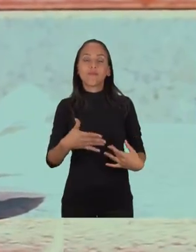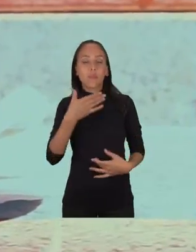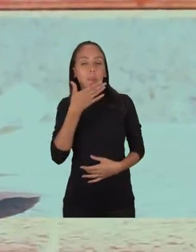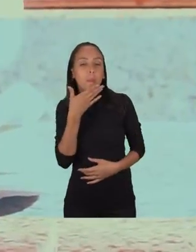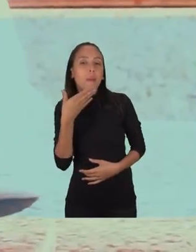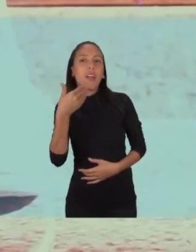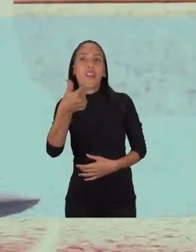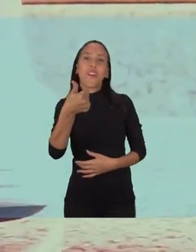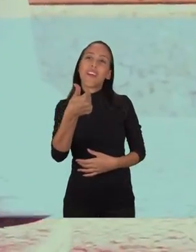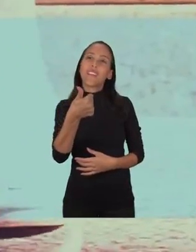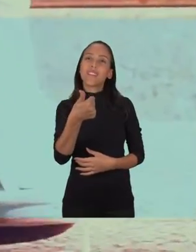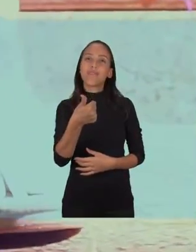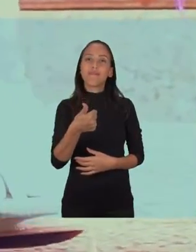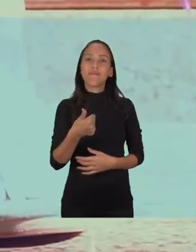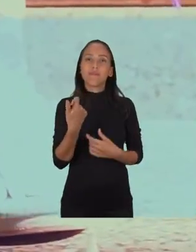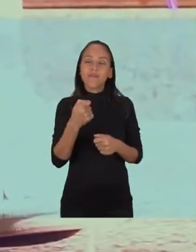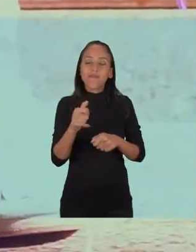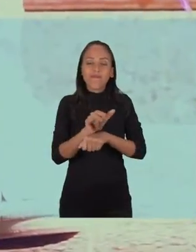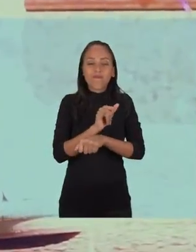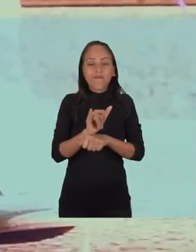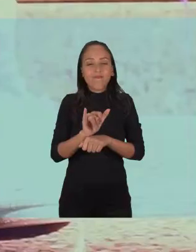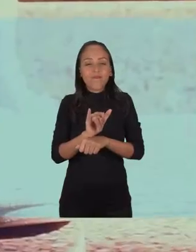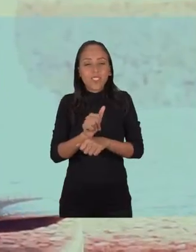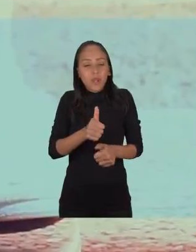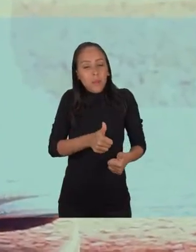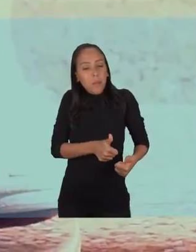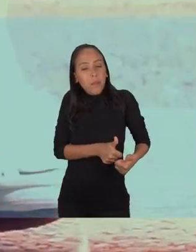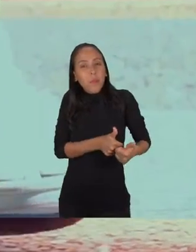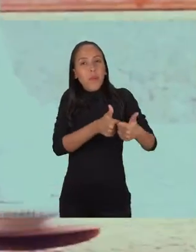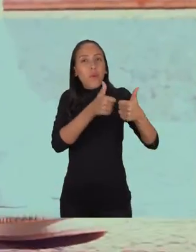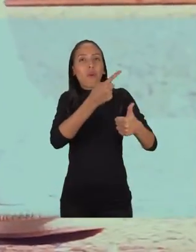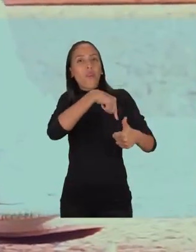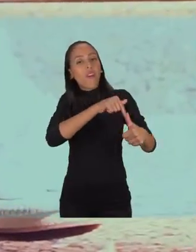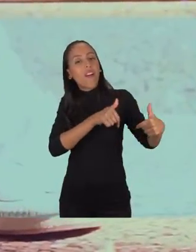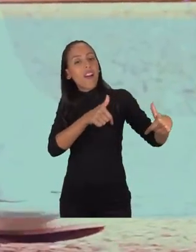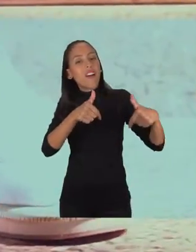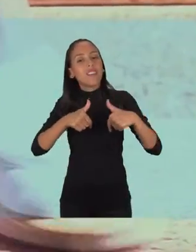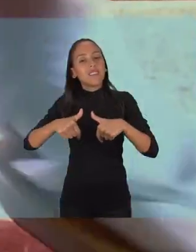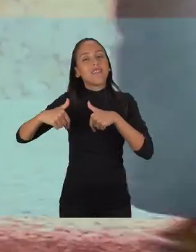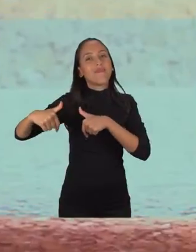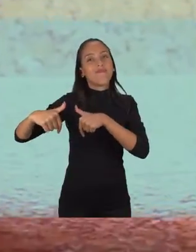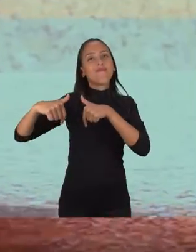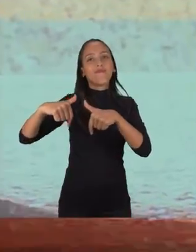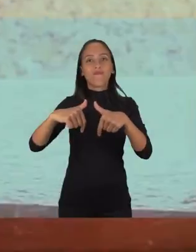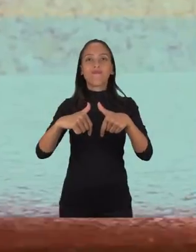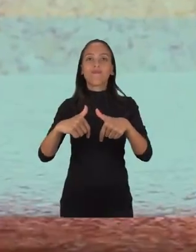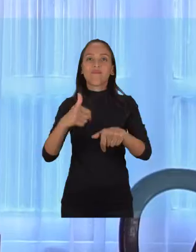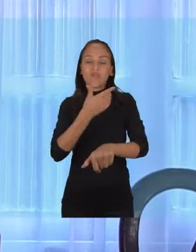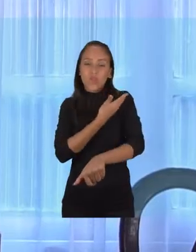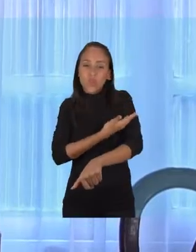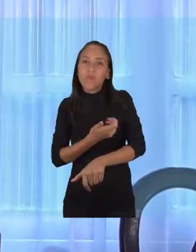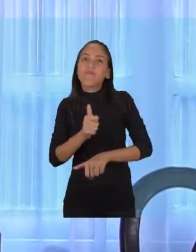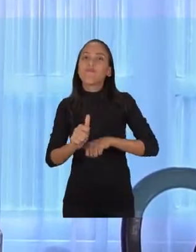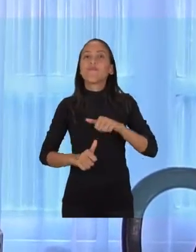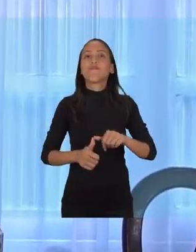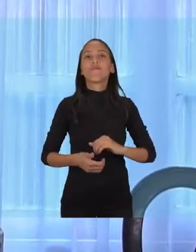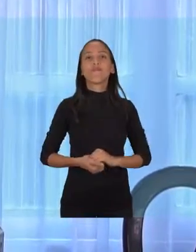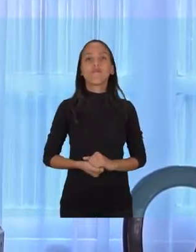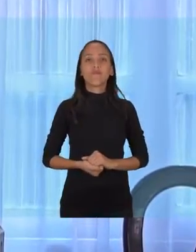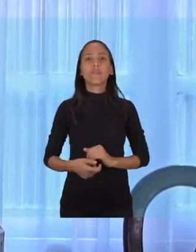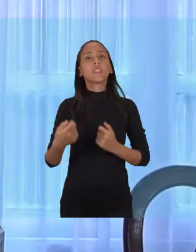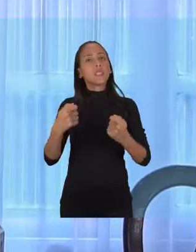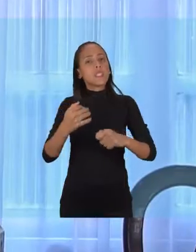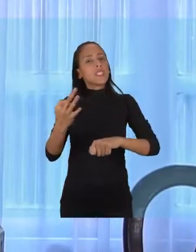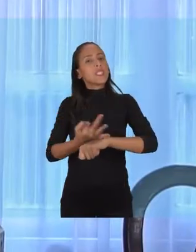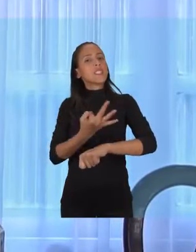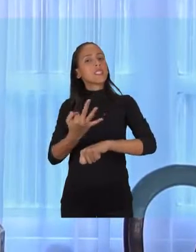melhorar, né? Tentar lapidar essas ações, esses costumes. É